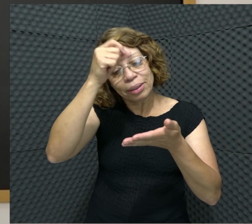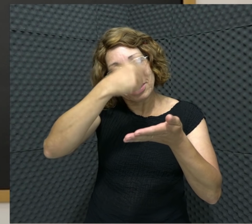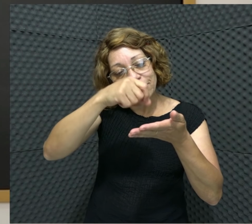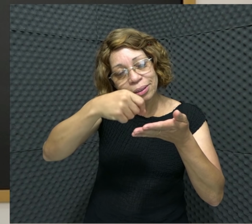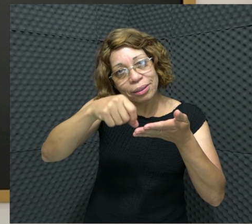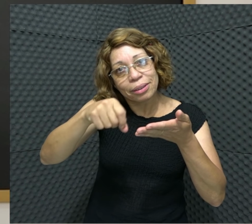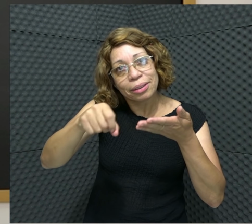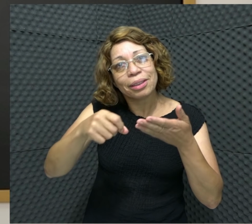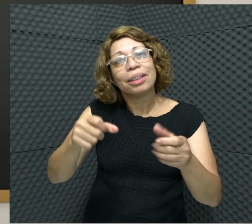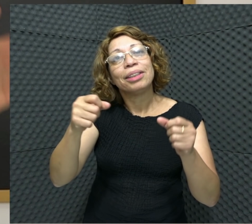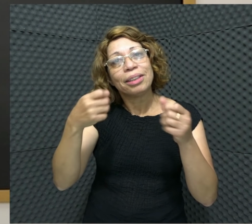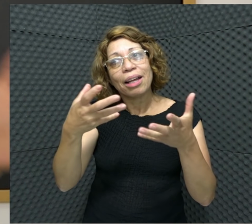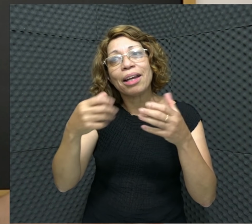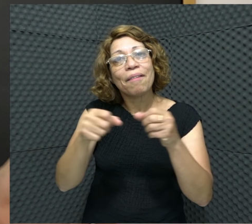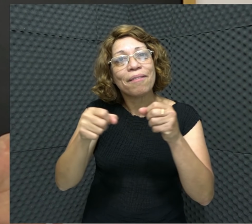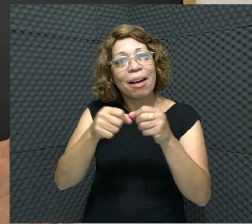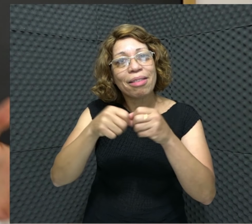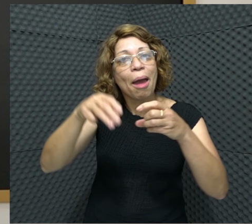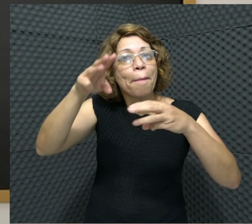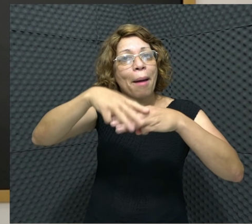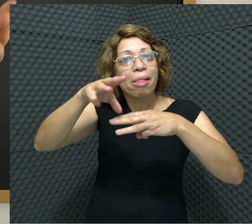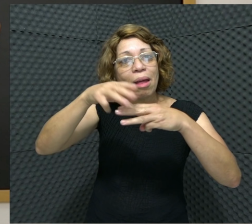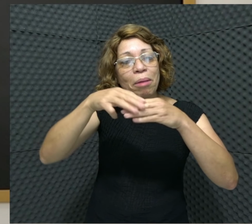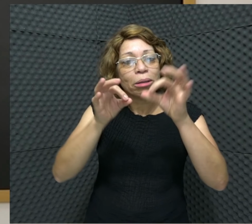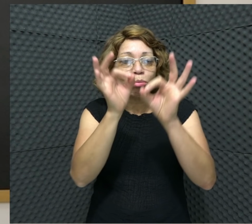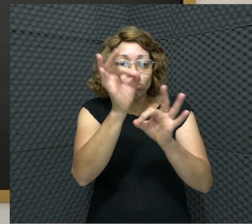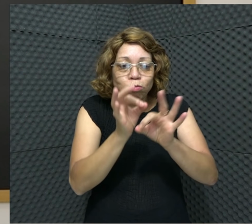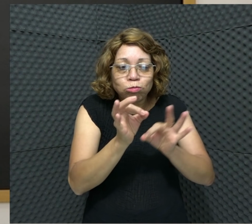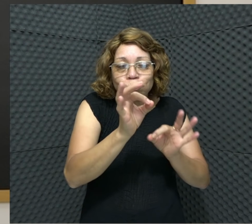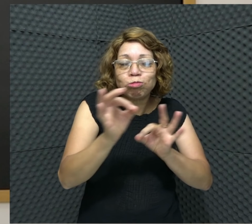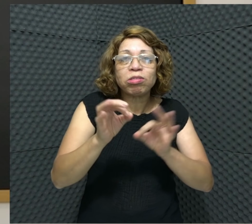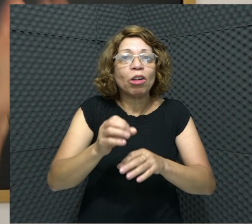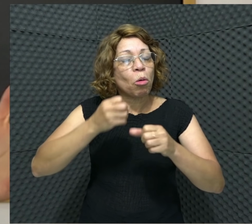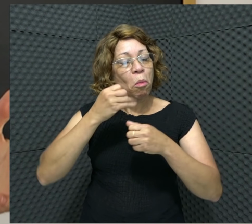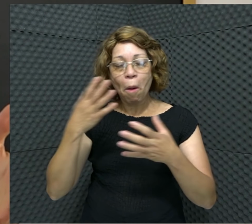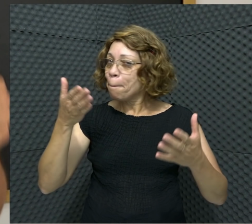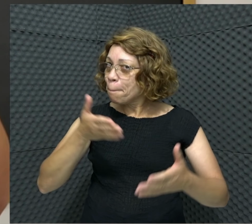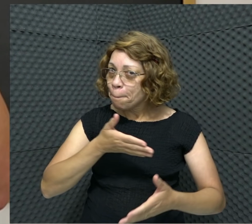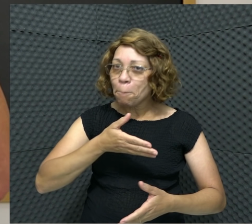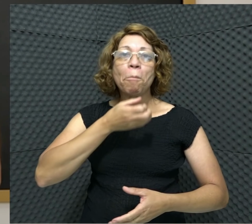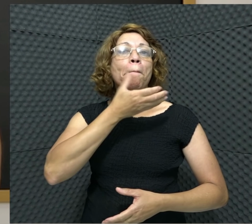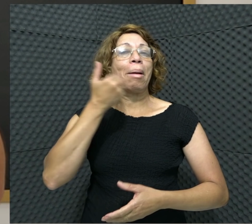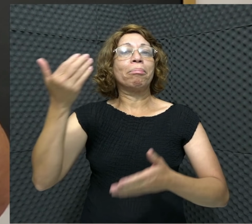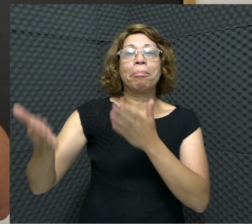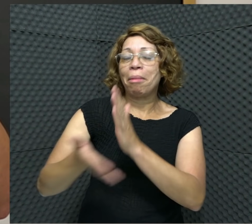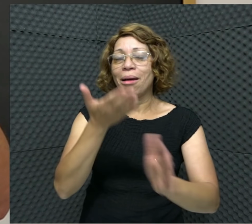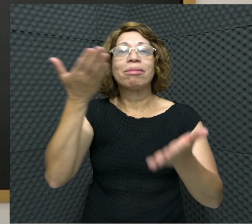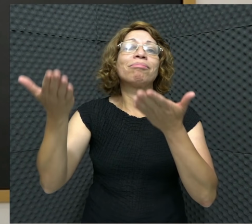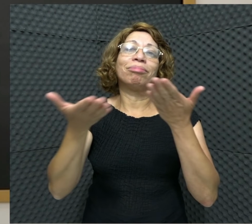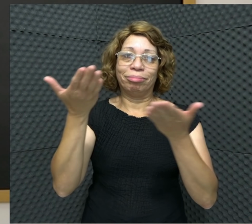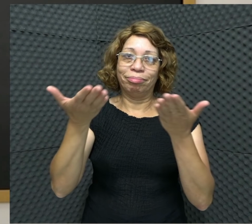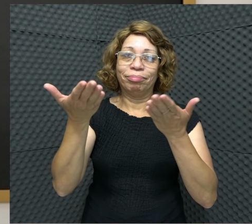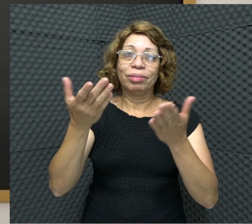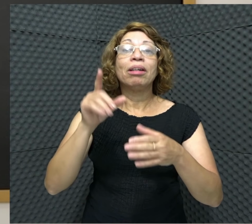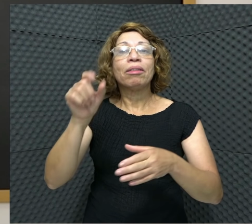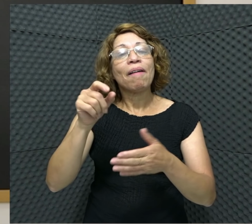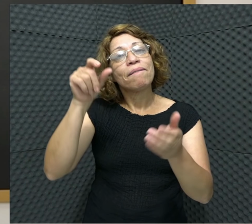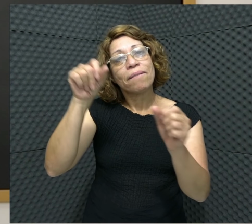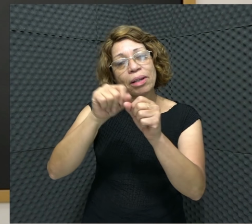escrever, você quer aprender a fazer cálculos básicos e isso é maravilhoso. É aquele primeiro passo, é o que vai fazer